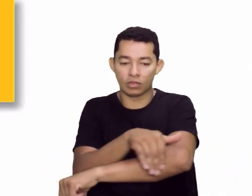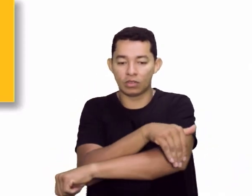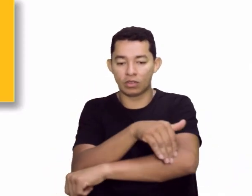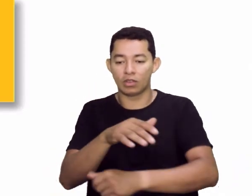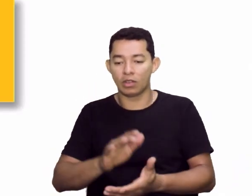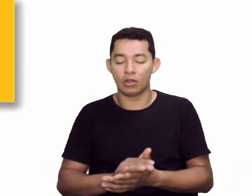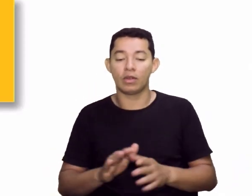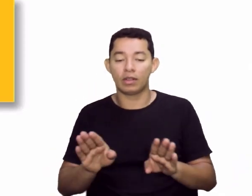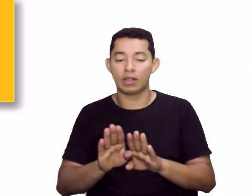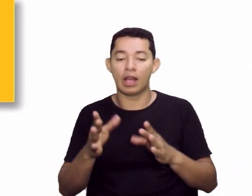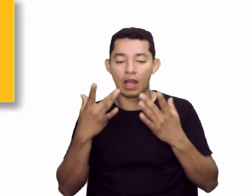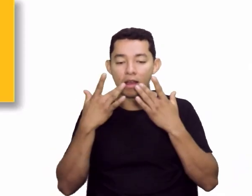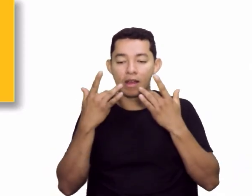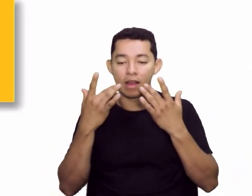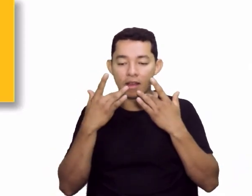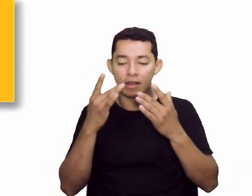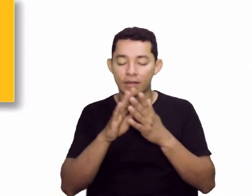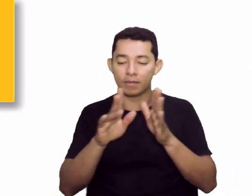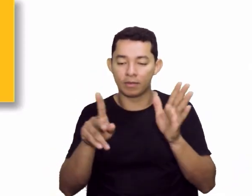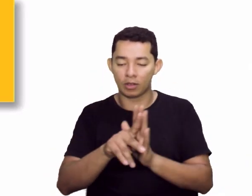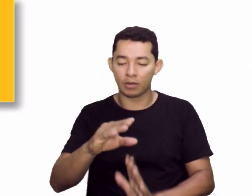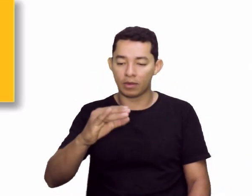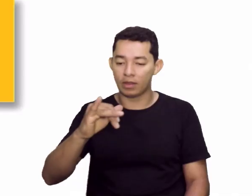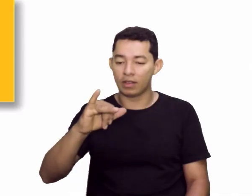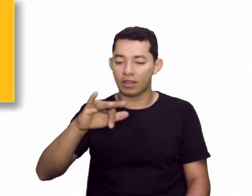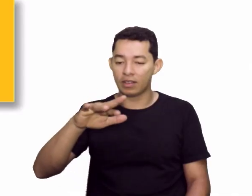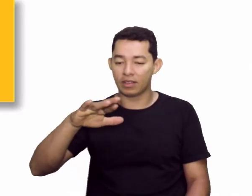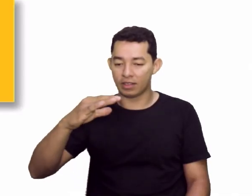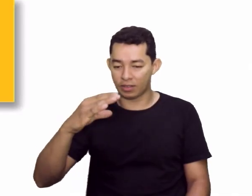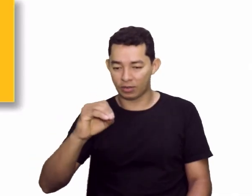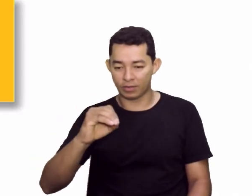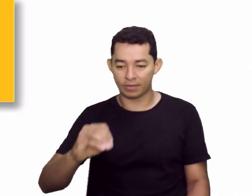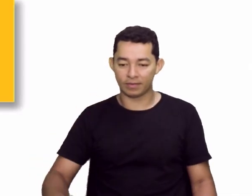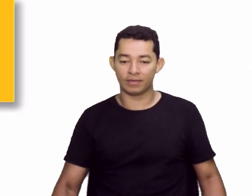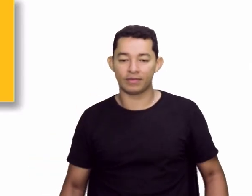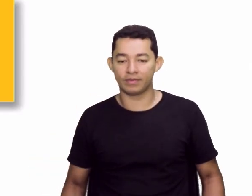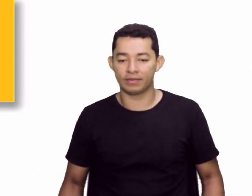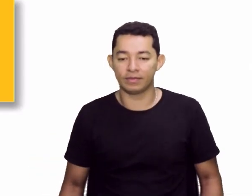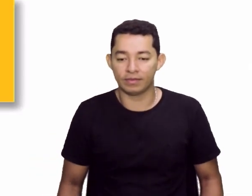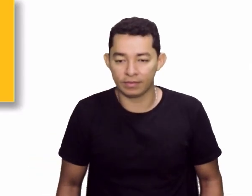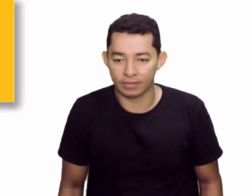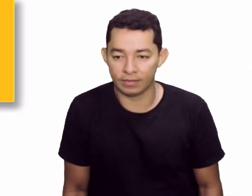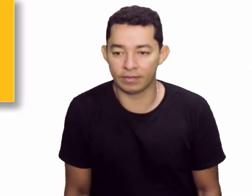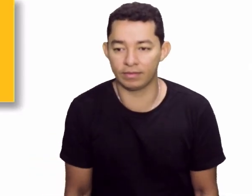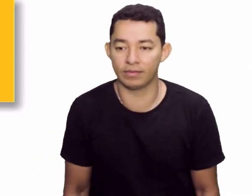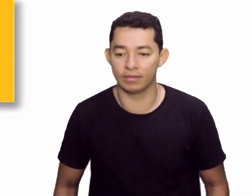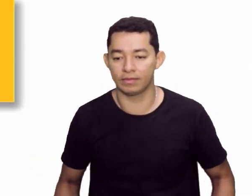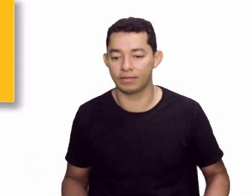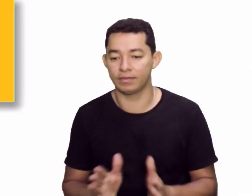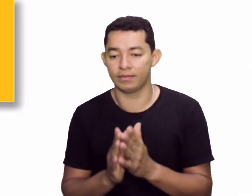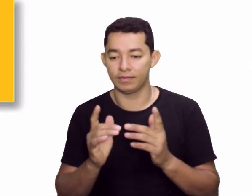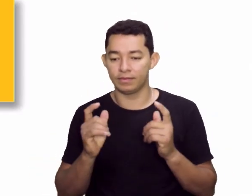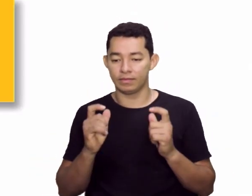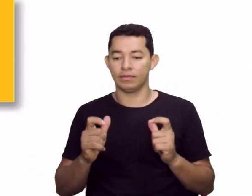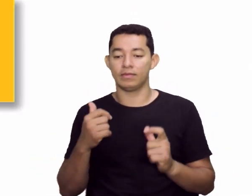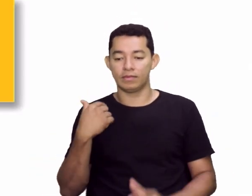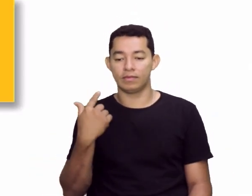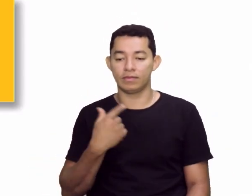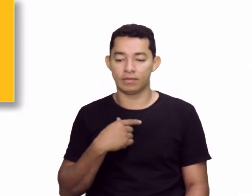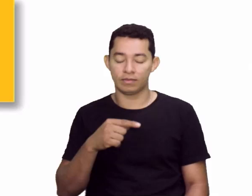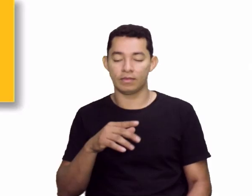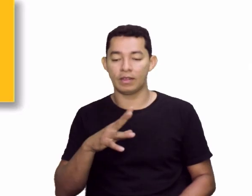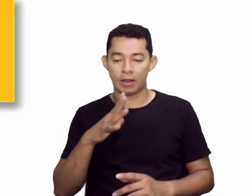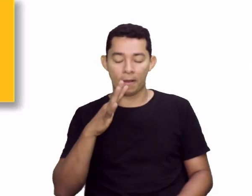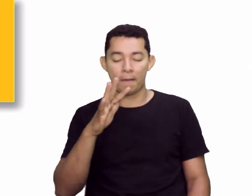com zilhões de outras coisas, tá? Onde vai dar aí o nosso tão familiar da